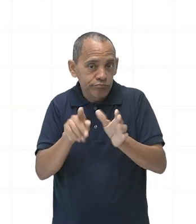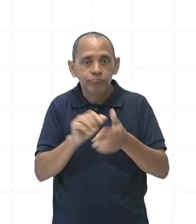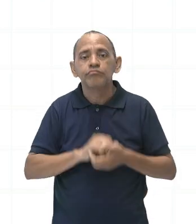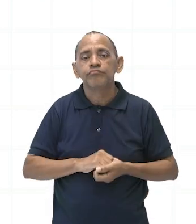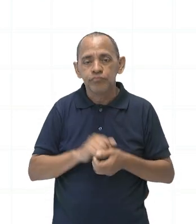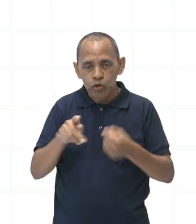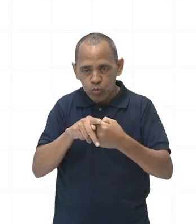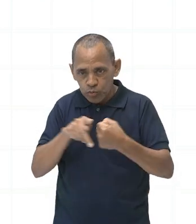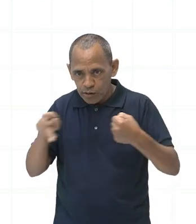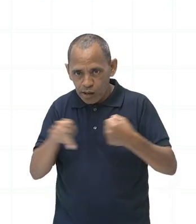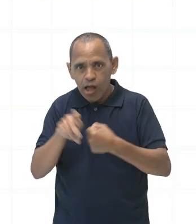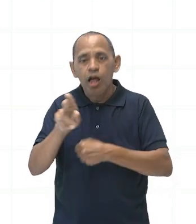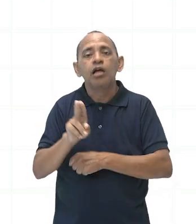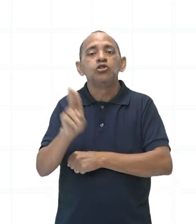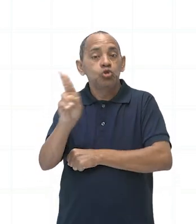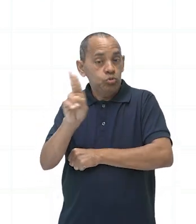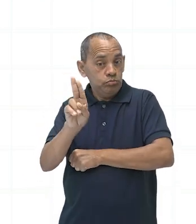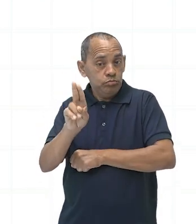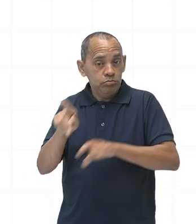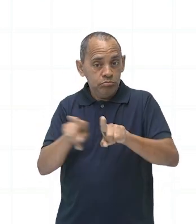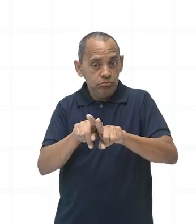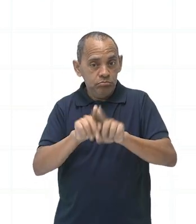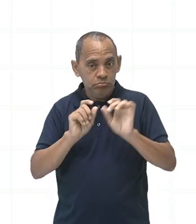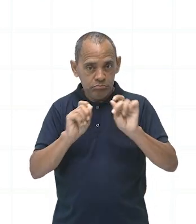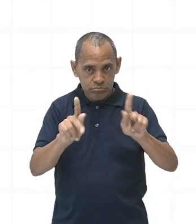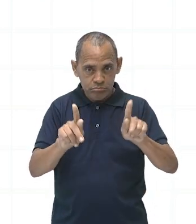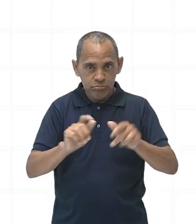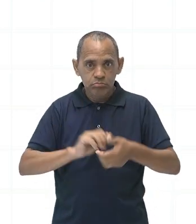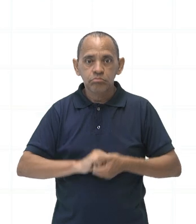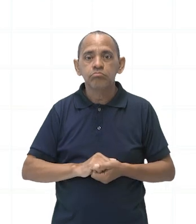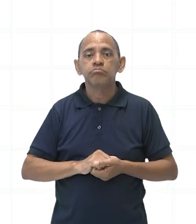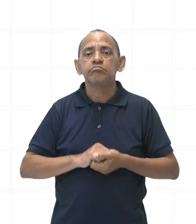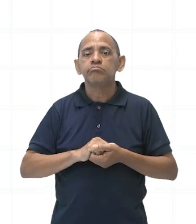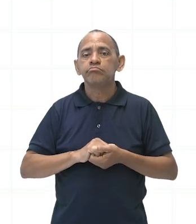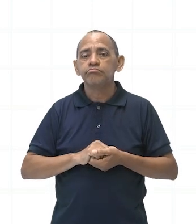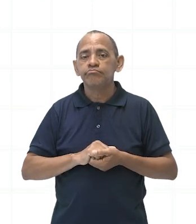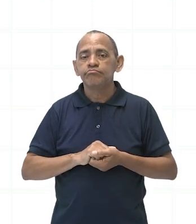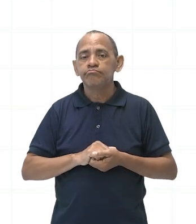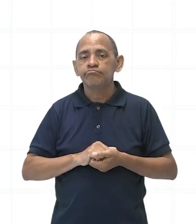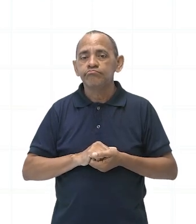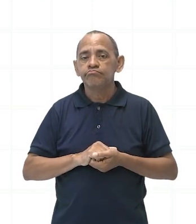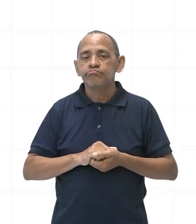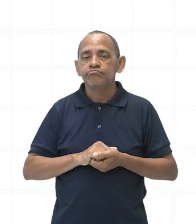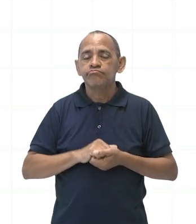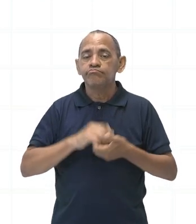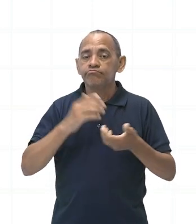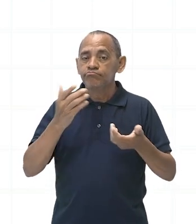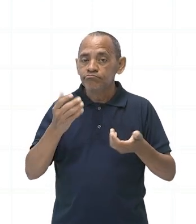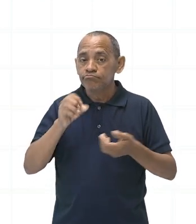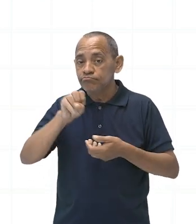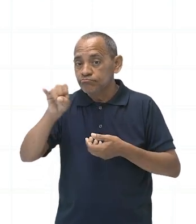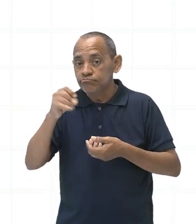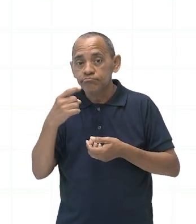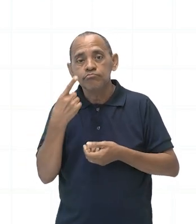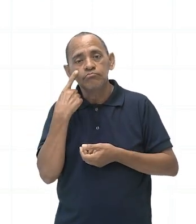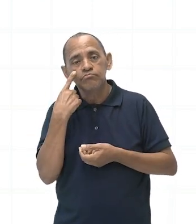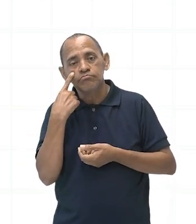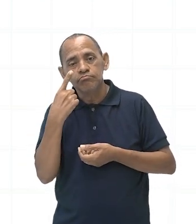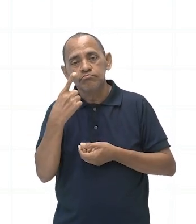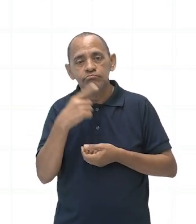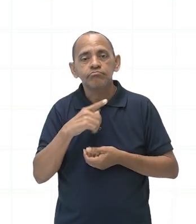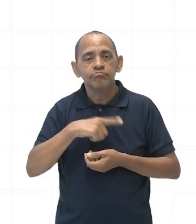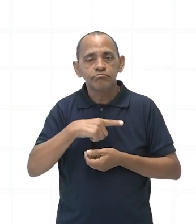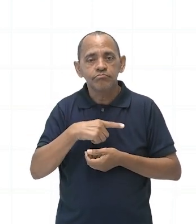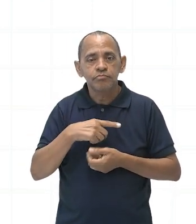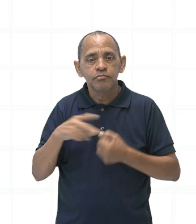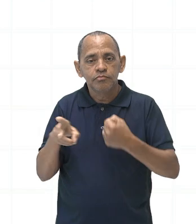predicado nominal, tá? E quando eu observar que eu tenho o verbo de ligação, junto com